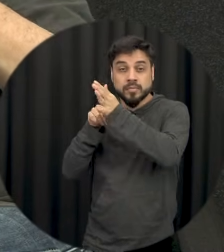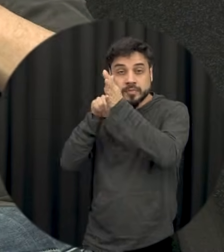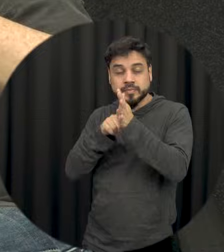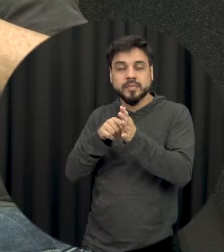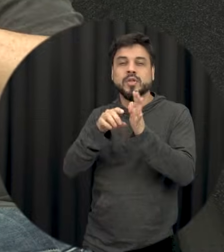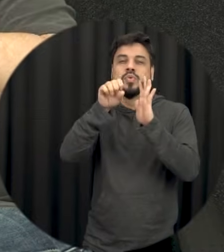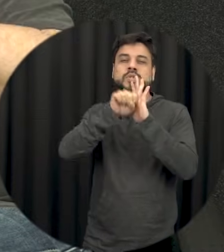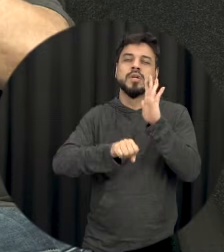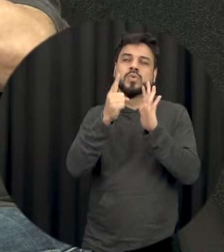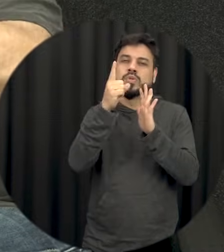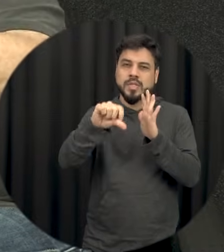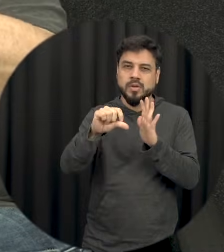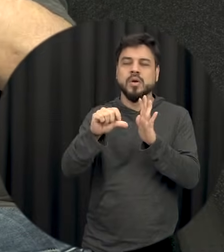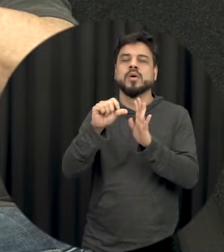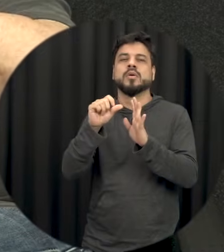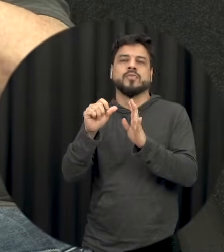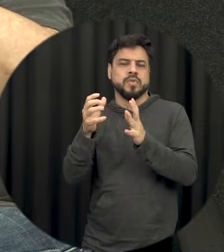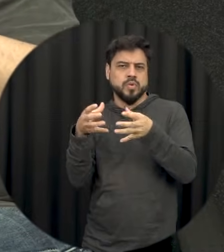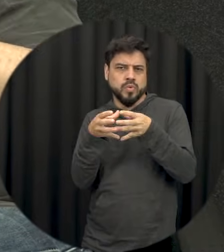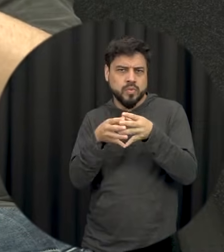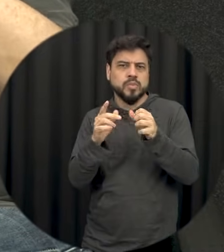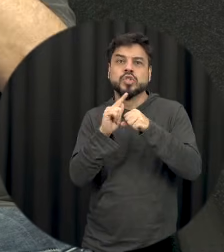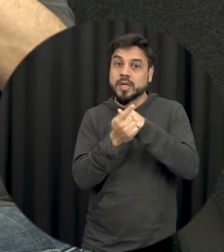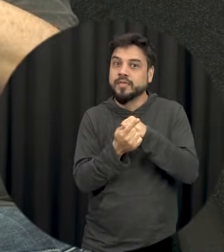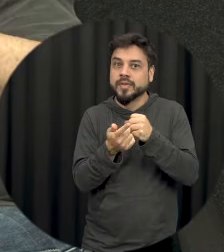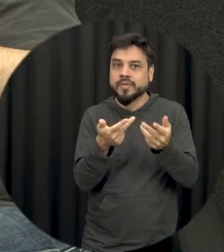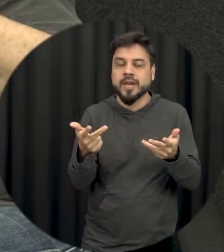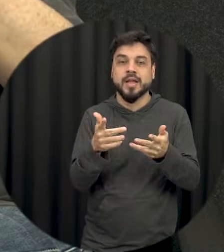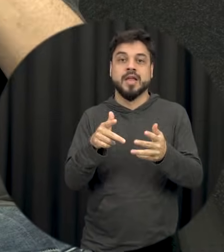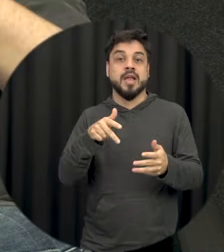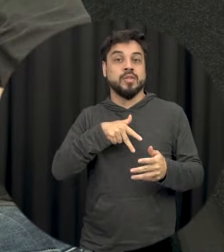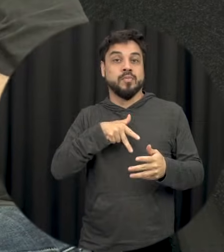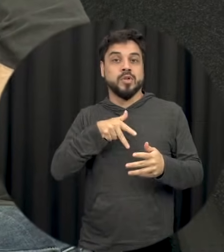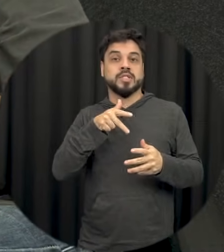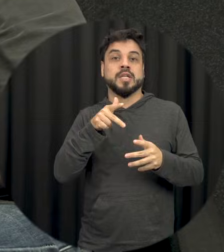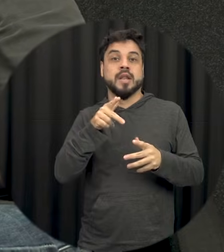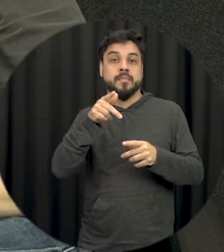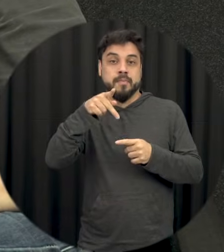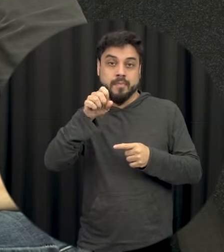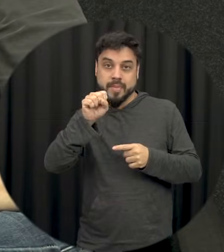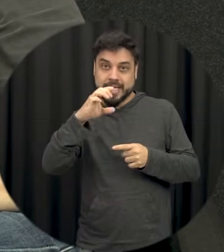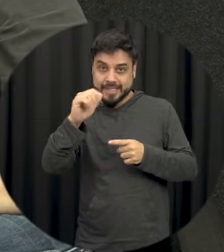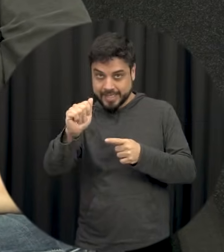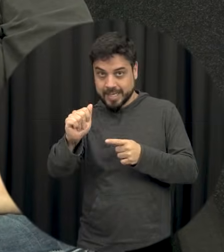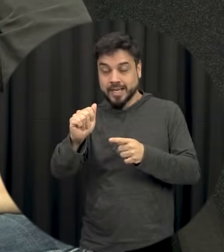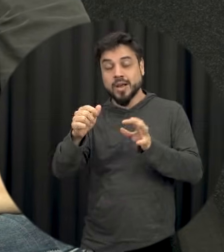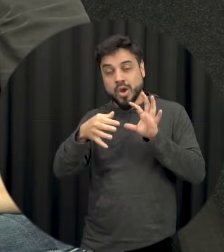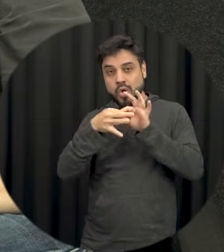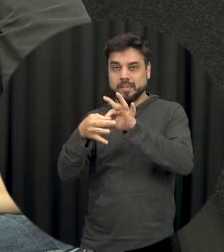XIX quem vinha na geografia, inclusive tem. Aliás, a antropologia da pesca começa na geografia, né? Tem,